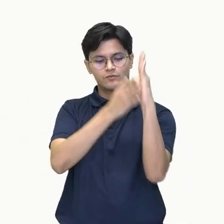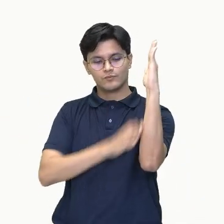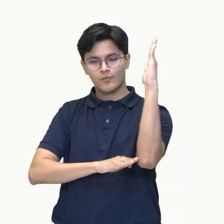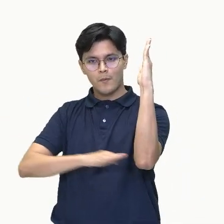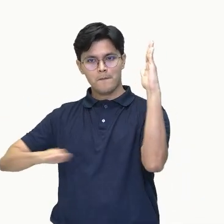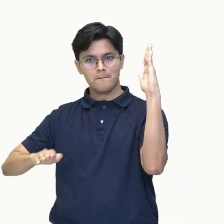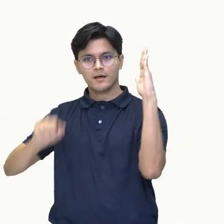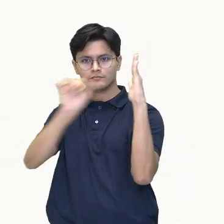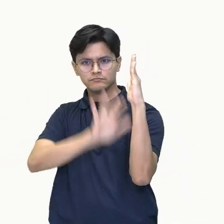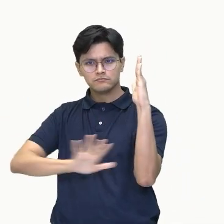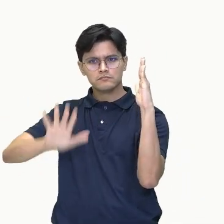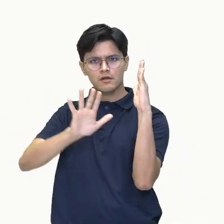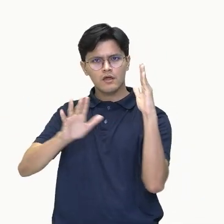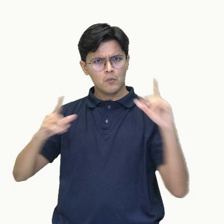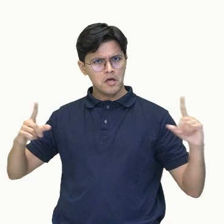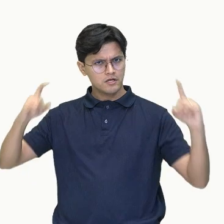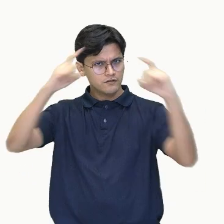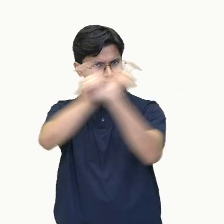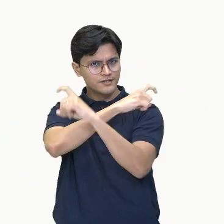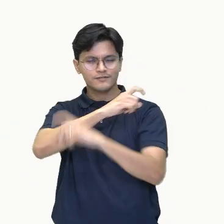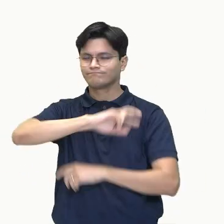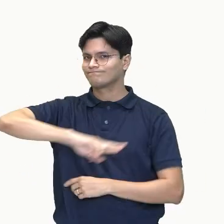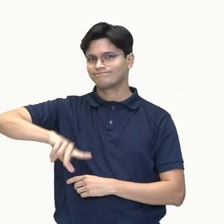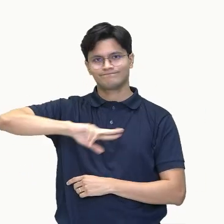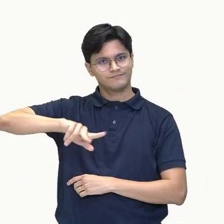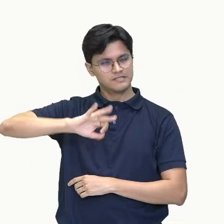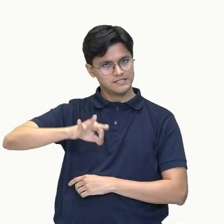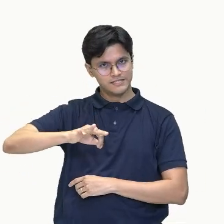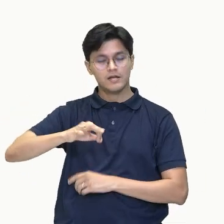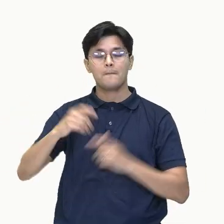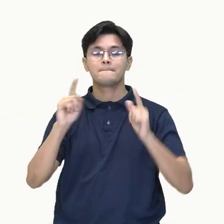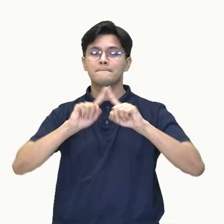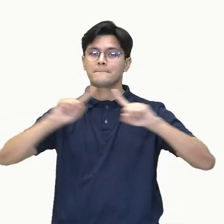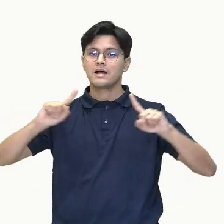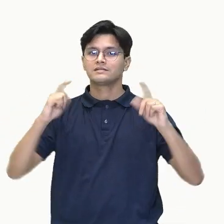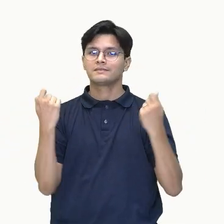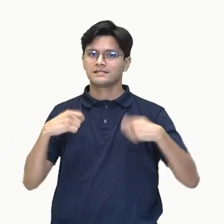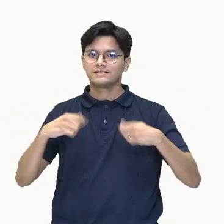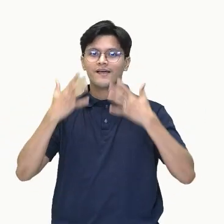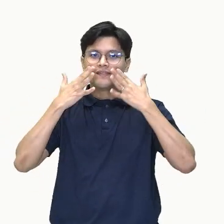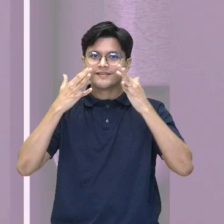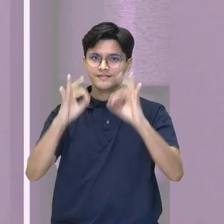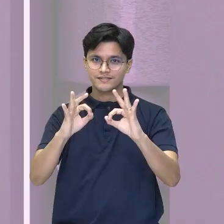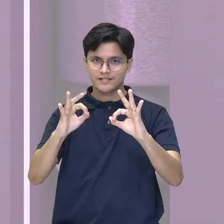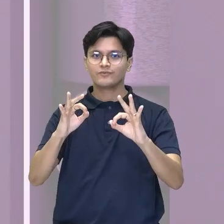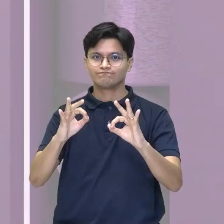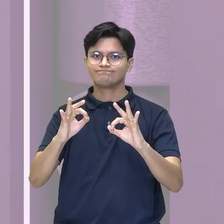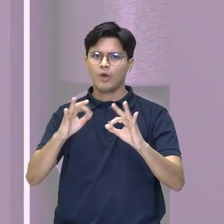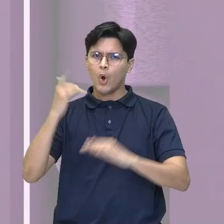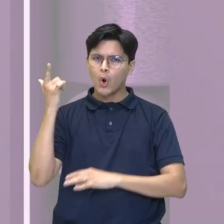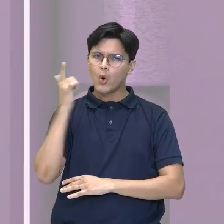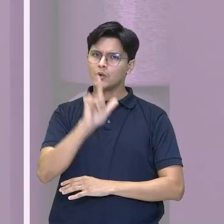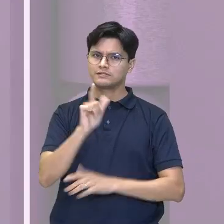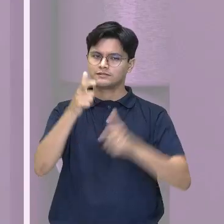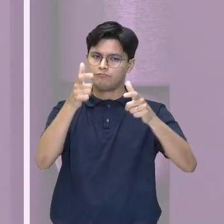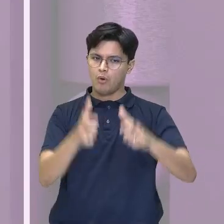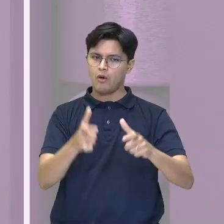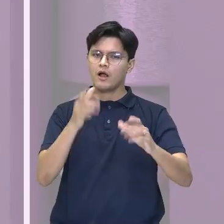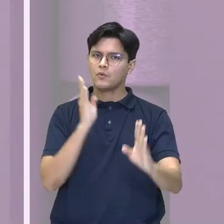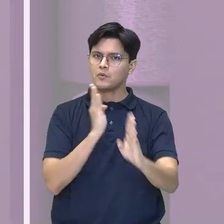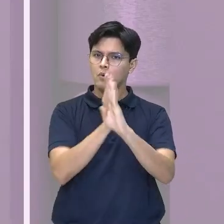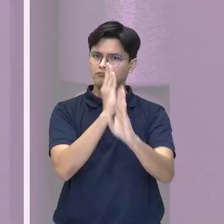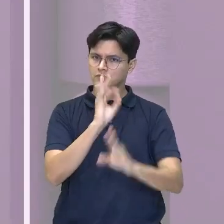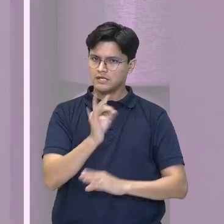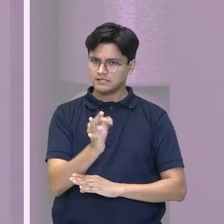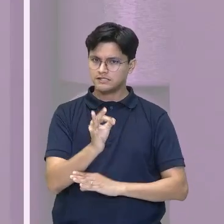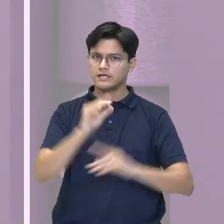Difícil? Não, não é difícil. Só que você precisa ter muita atenção para você conseguir ali localizar os números positivos nos locais